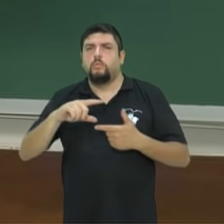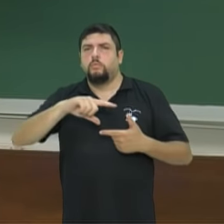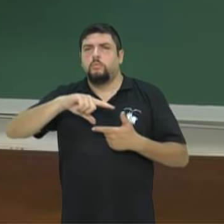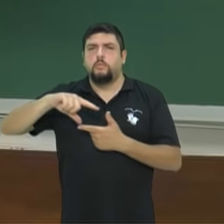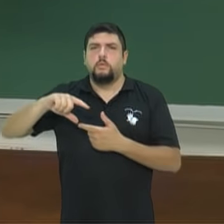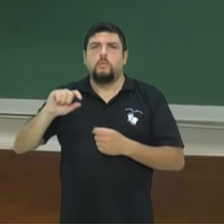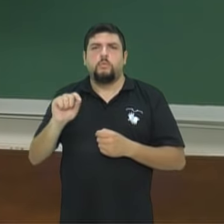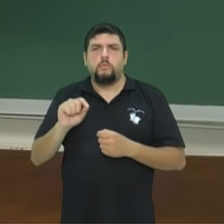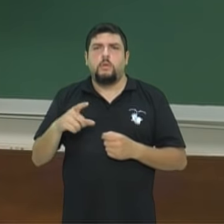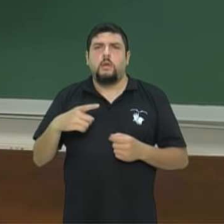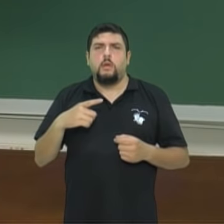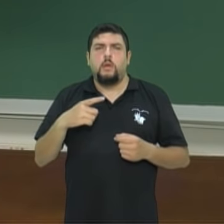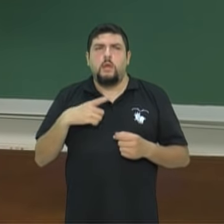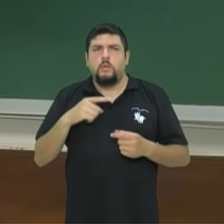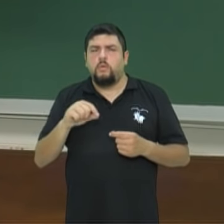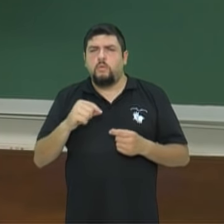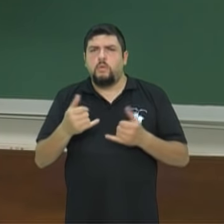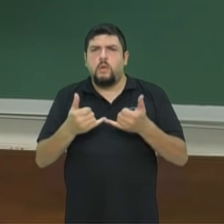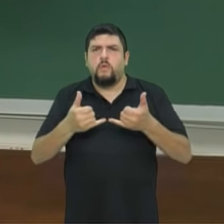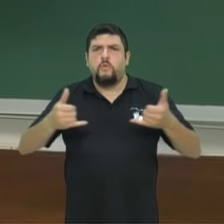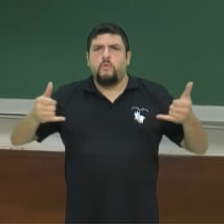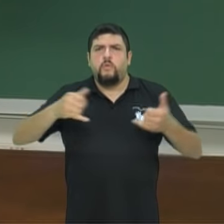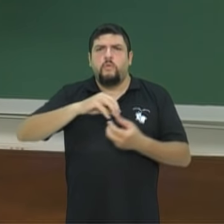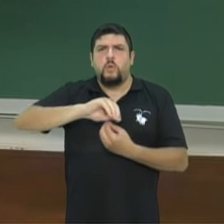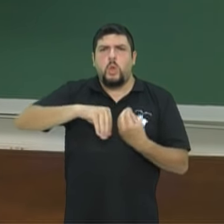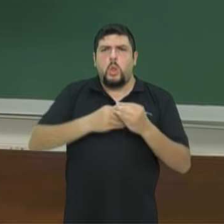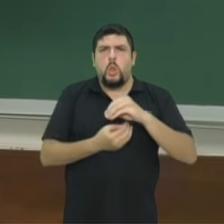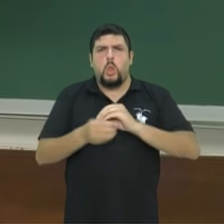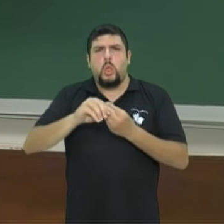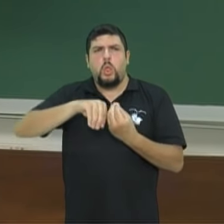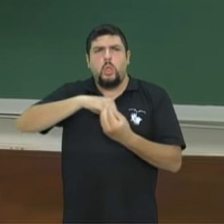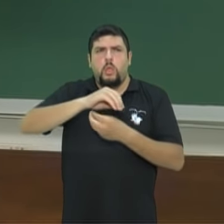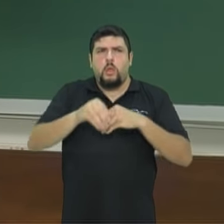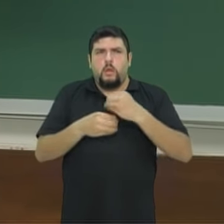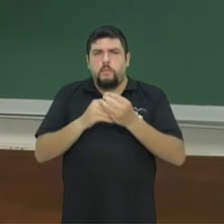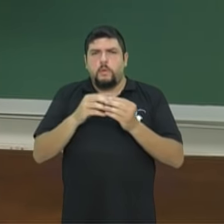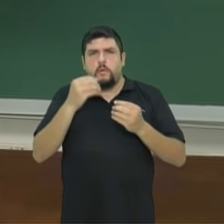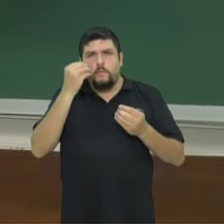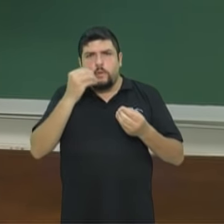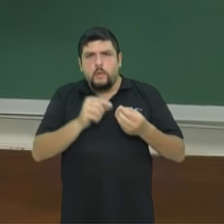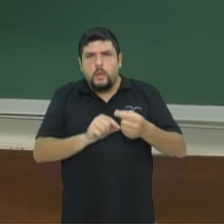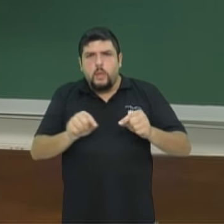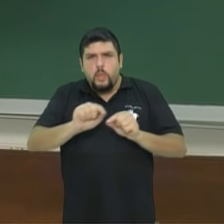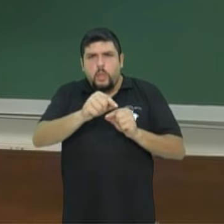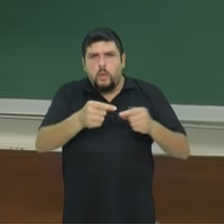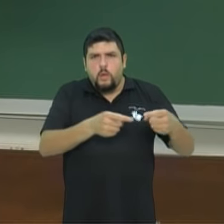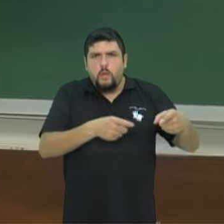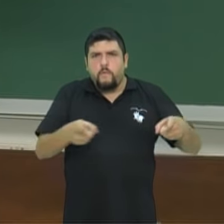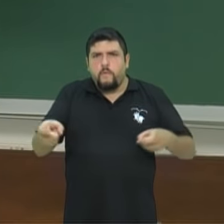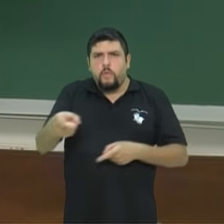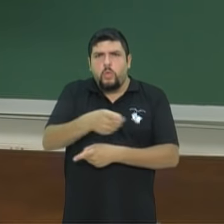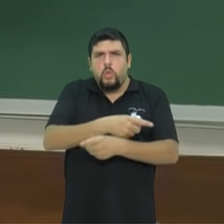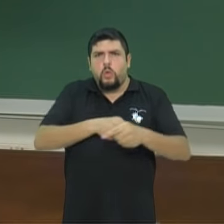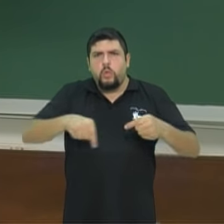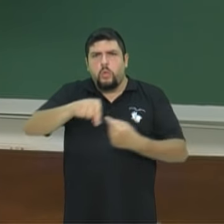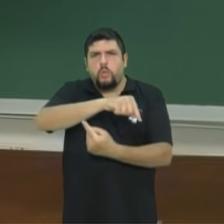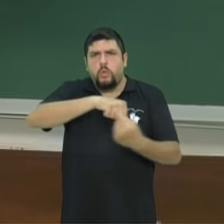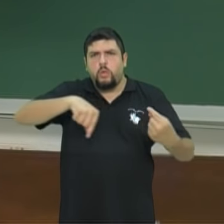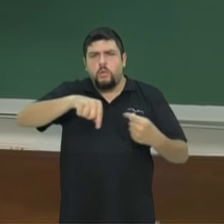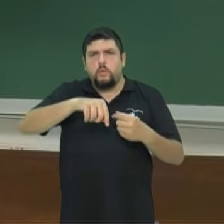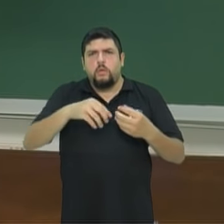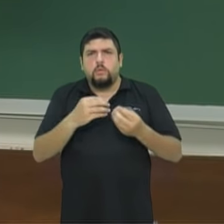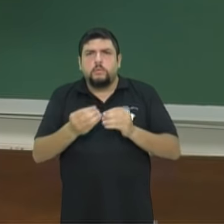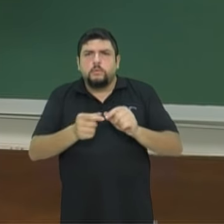ali os fios todos embolados, ela está tentando, né, desfazer ali os nós, né, os momentos em que esses fios